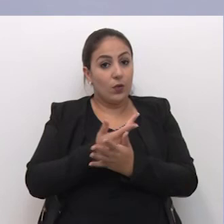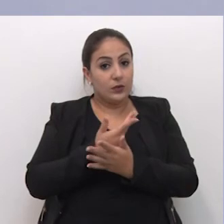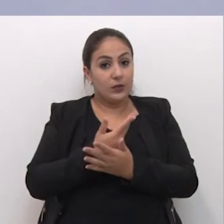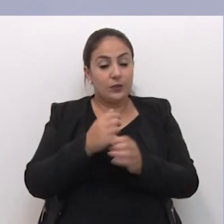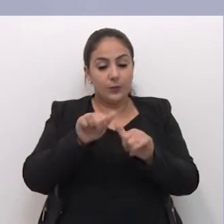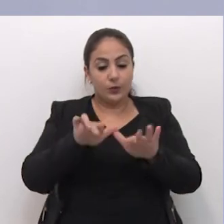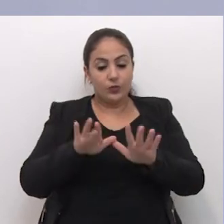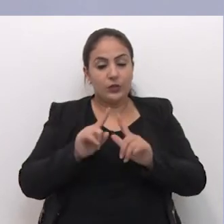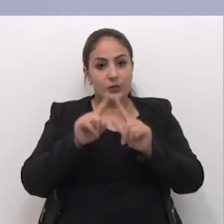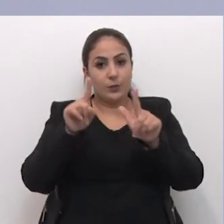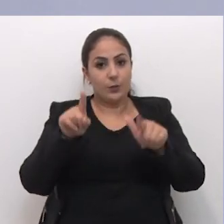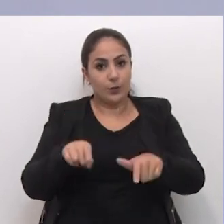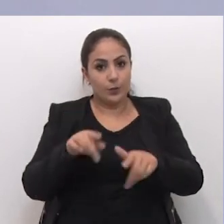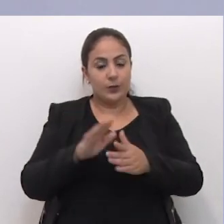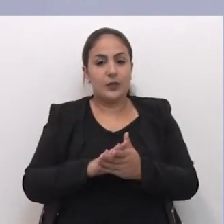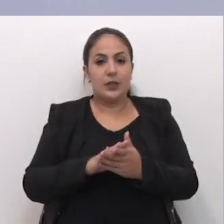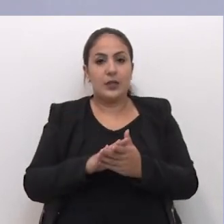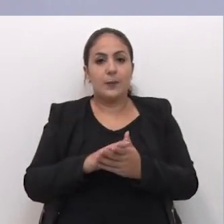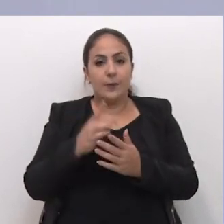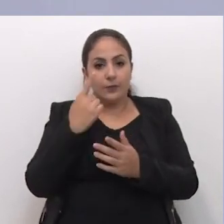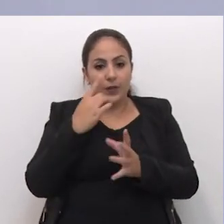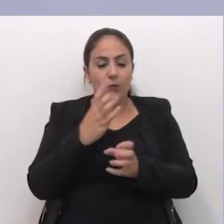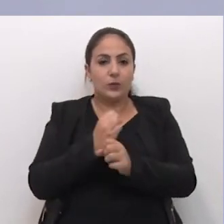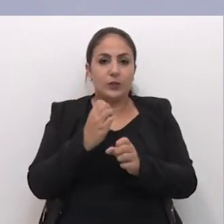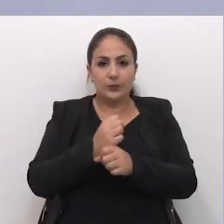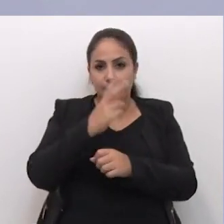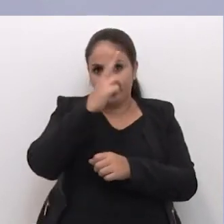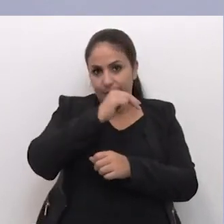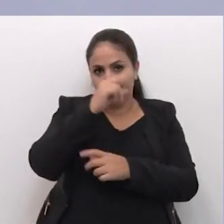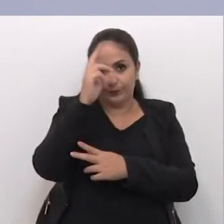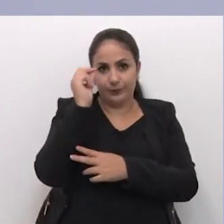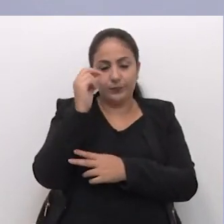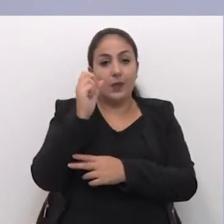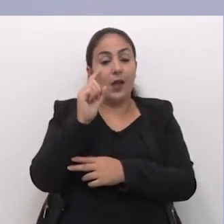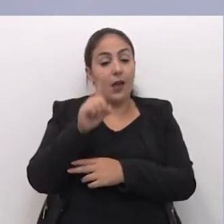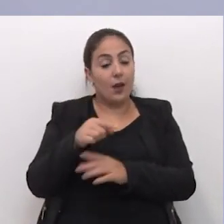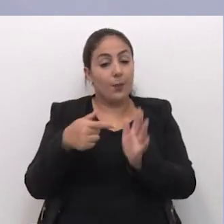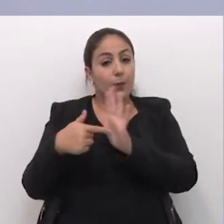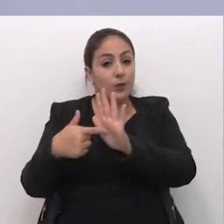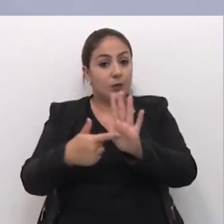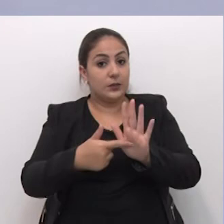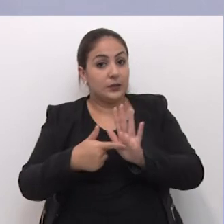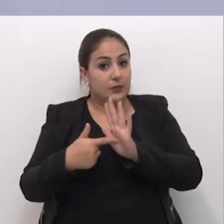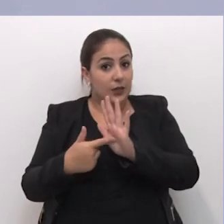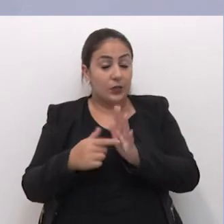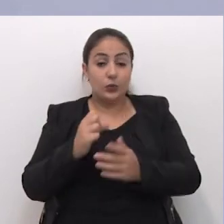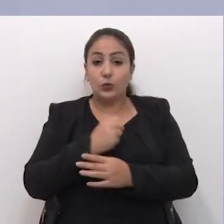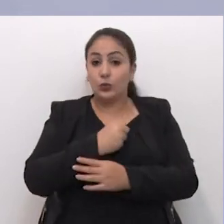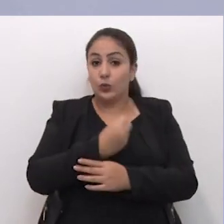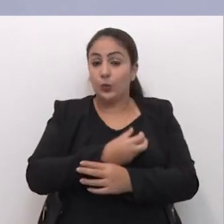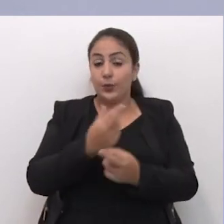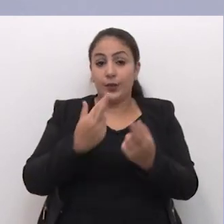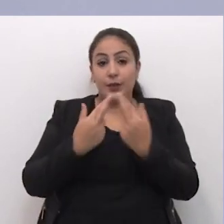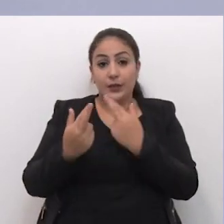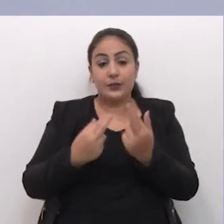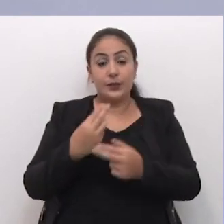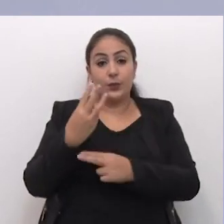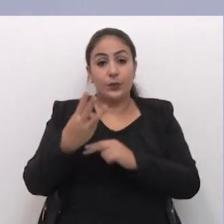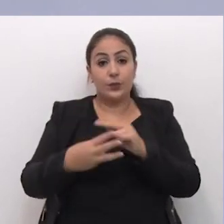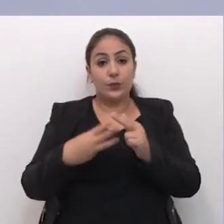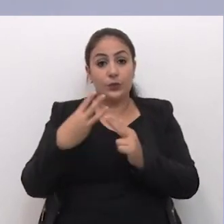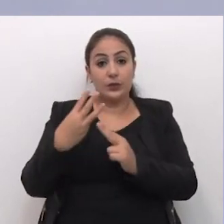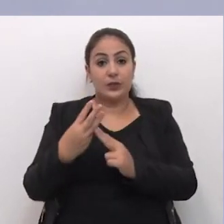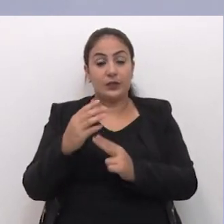Amanhã acontece uma audiência pública de prestação de contas da Prefeitura. Serão apresentados os números referentes